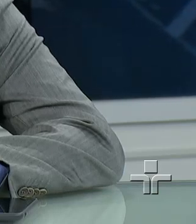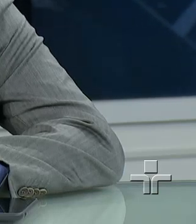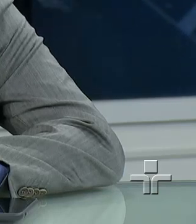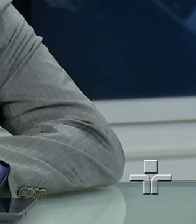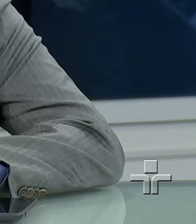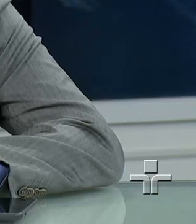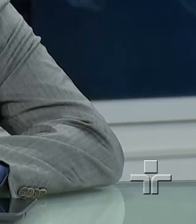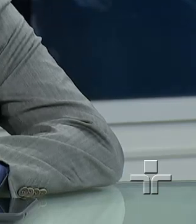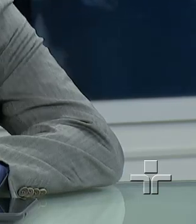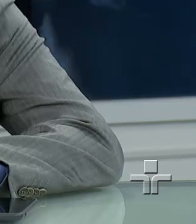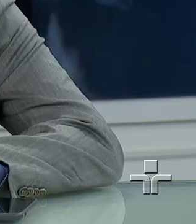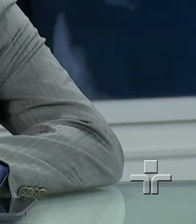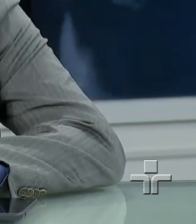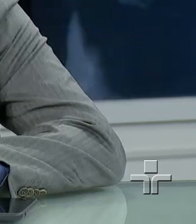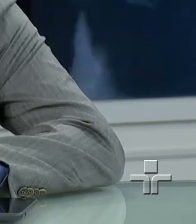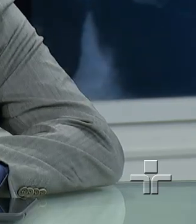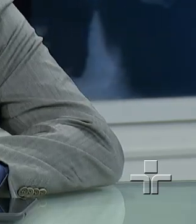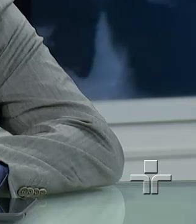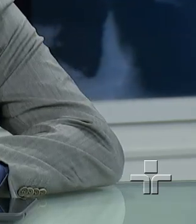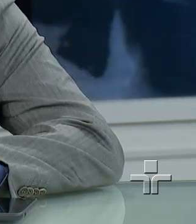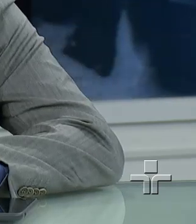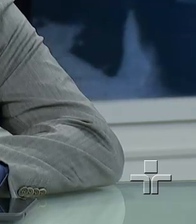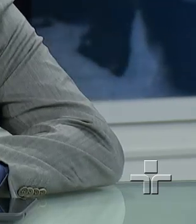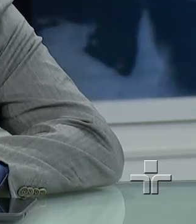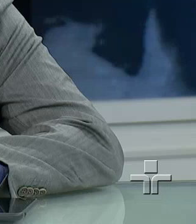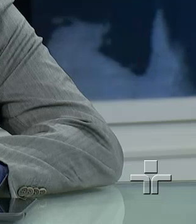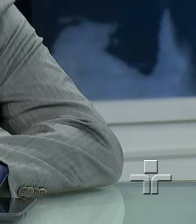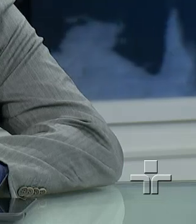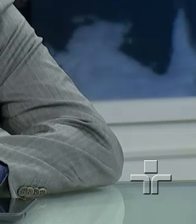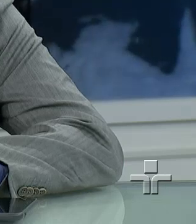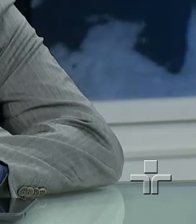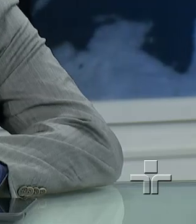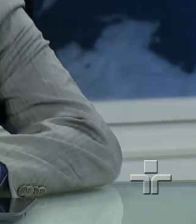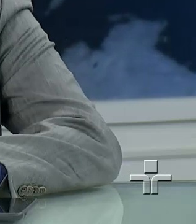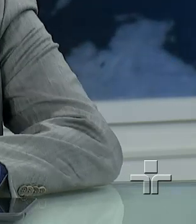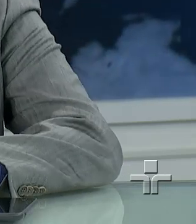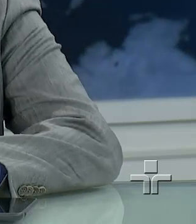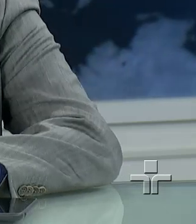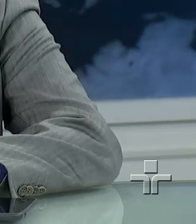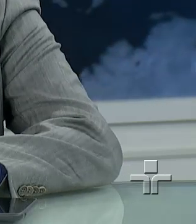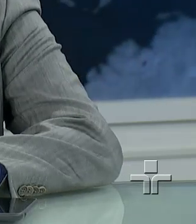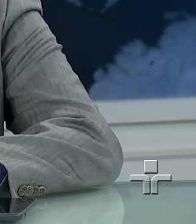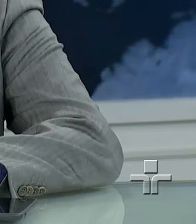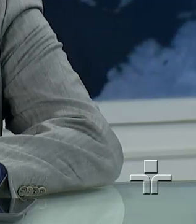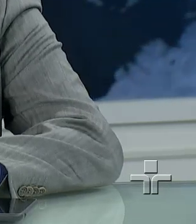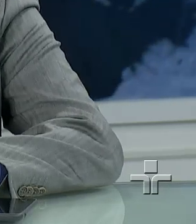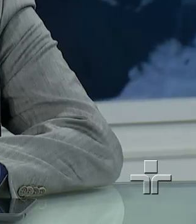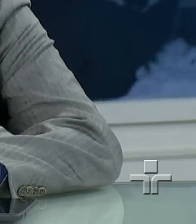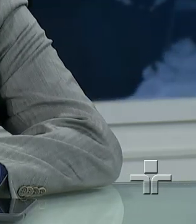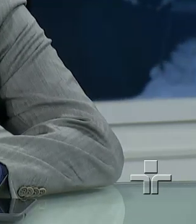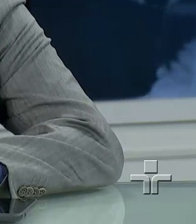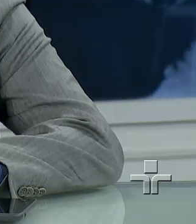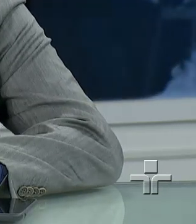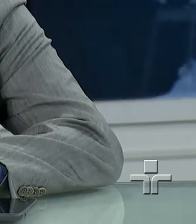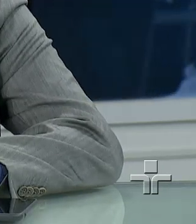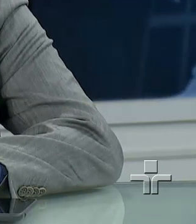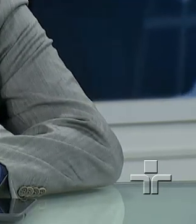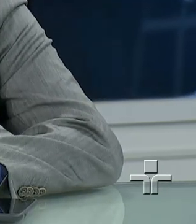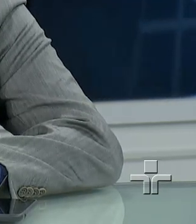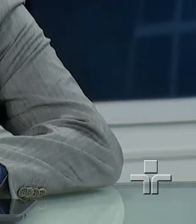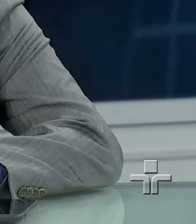sociedade, o papel do homem na sociedade, enfim, igualdade de gêneros. Na minha visão, nós não temos uma boa tradição no ensino da